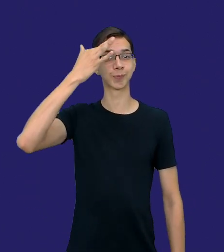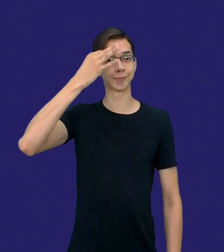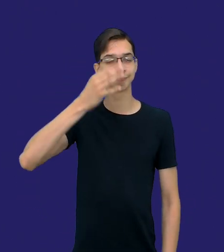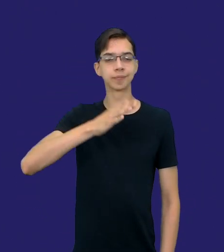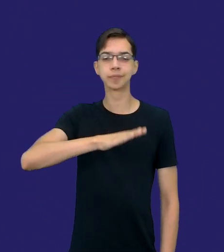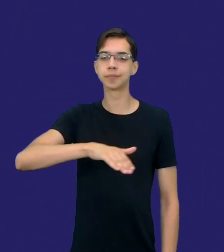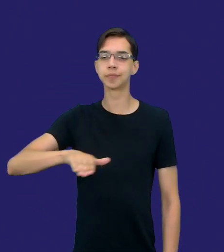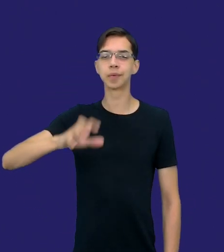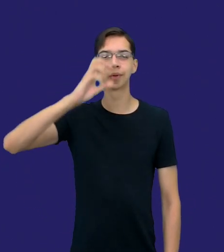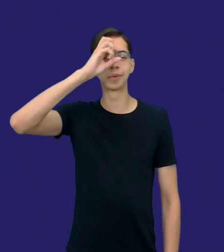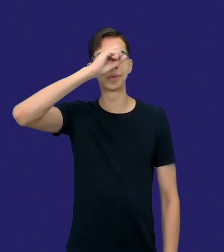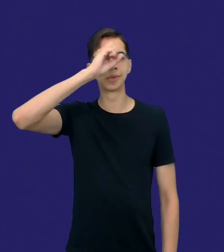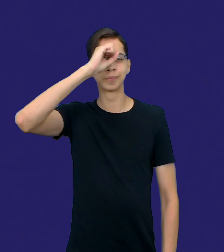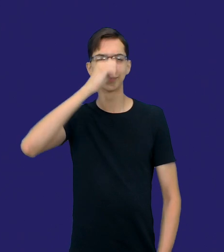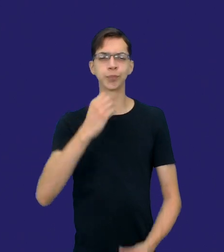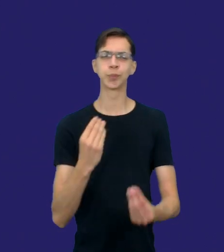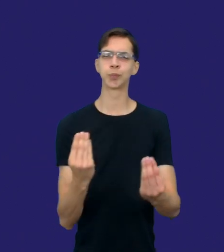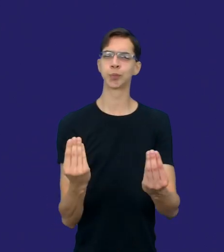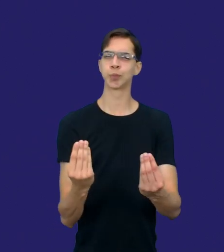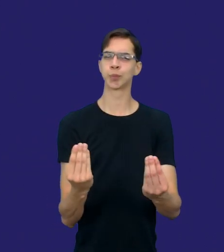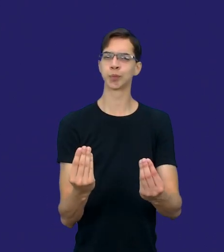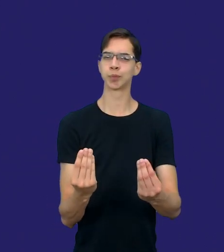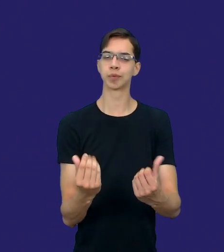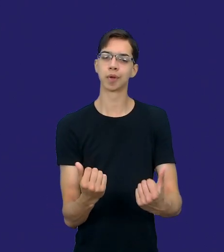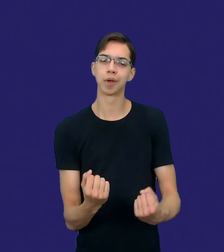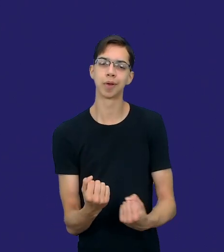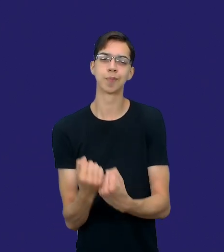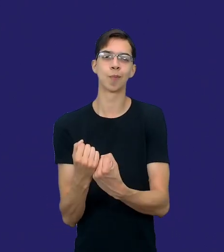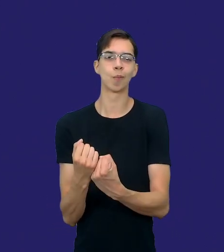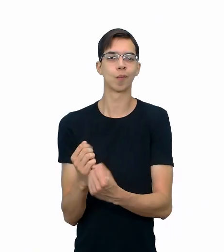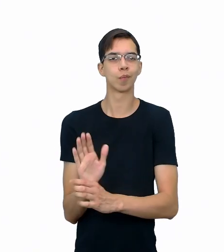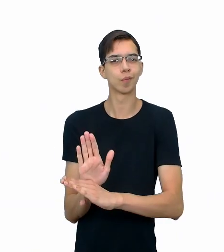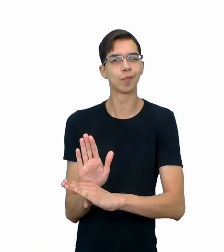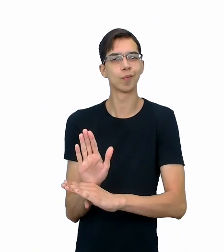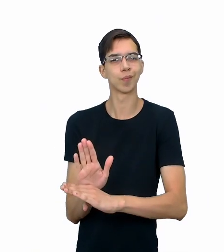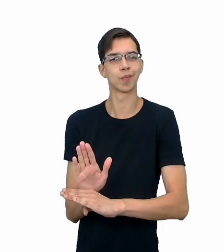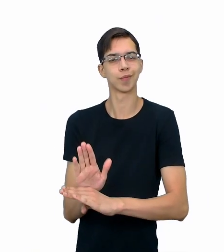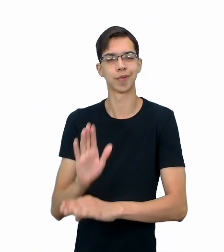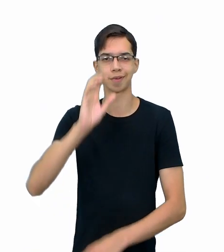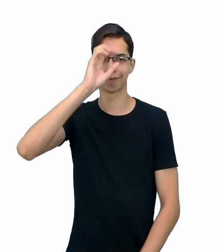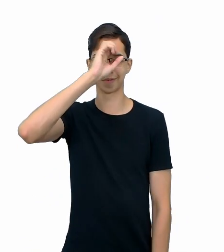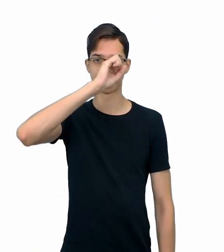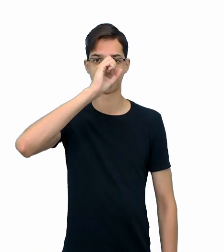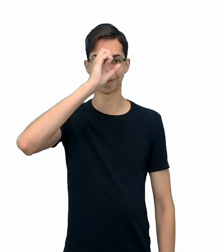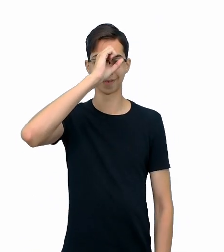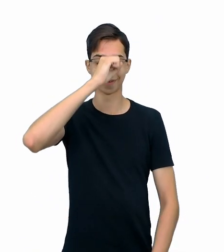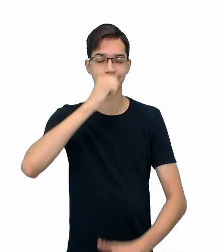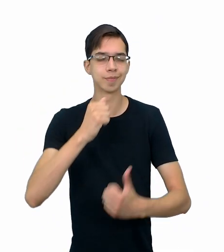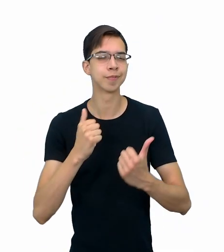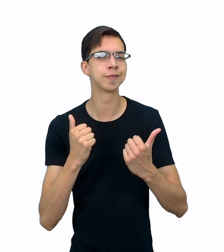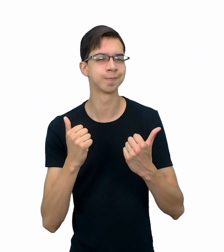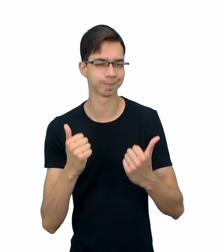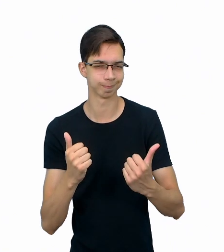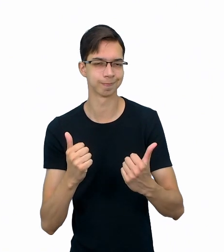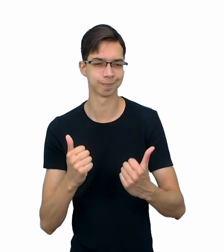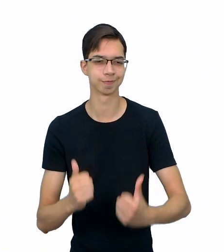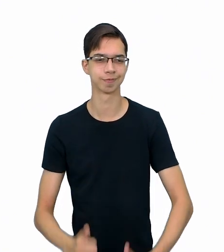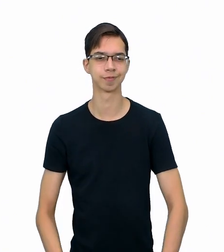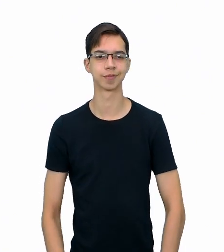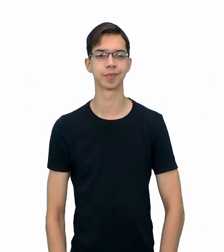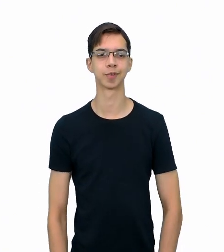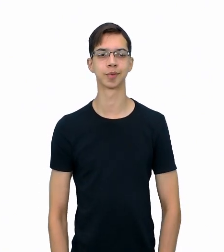que a gente pode apoiar aí nessa aprendizagem, tá? O foco do trabalho da sequência